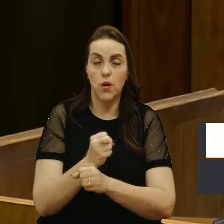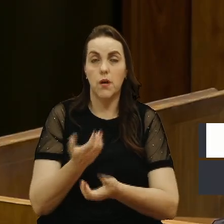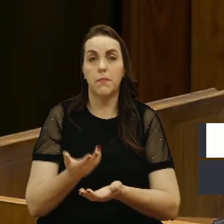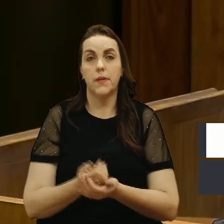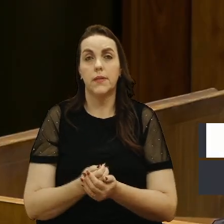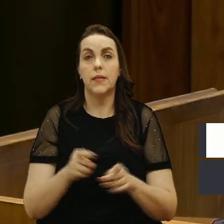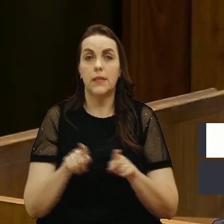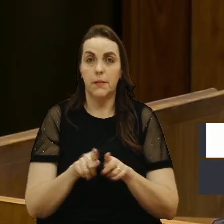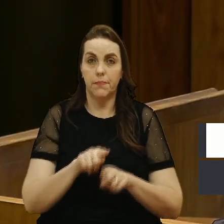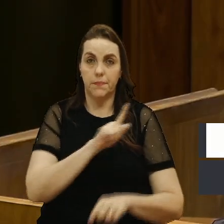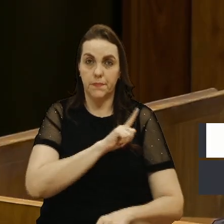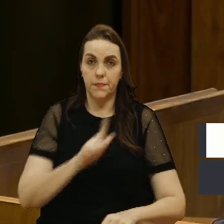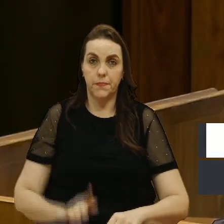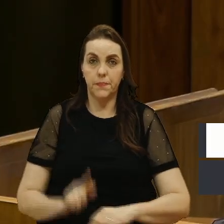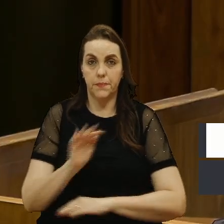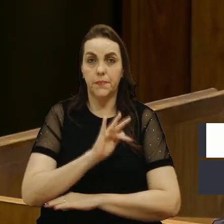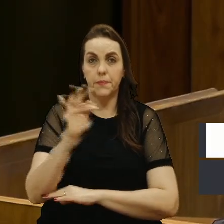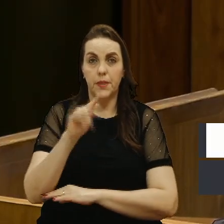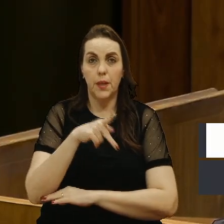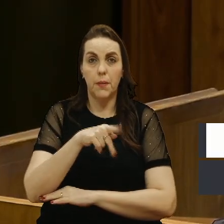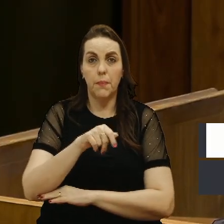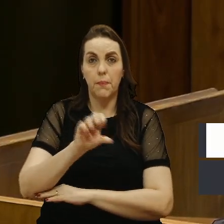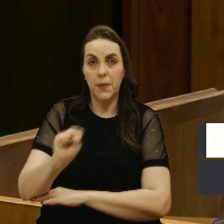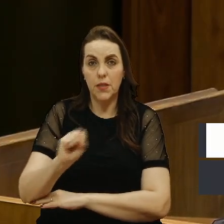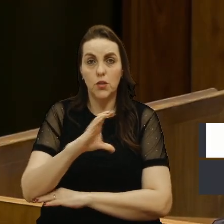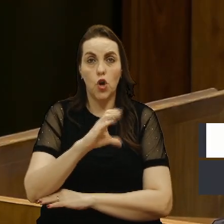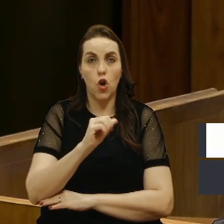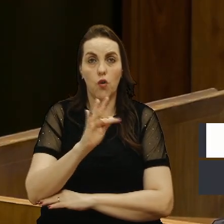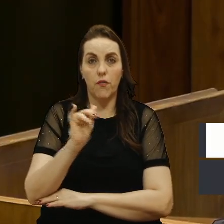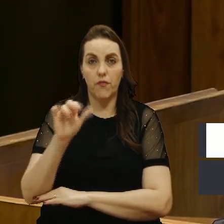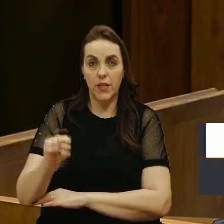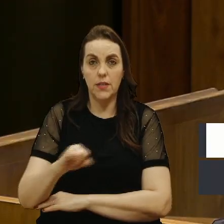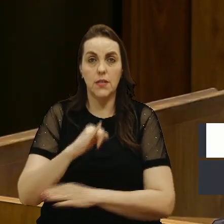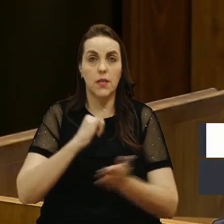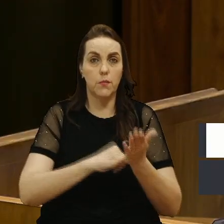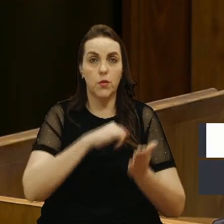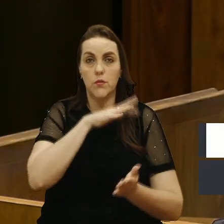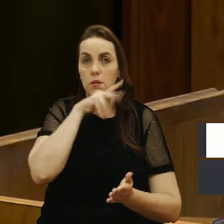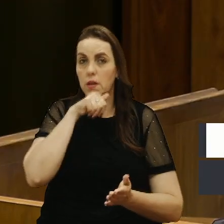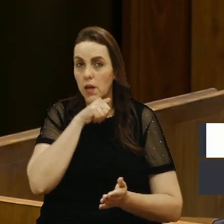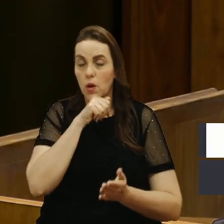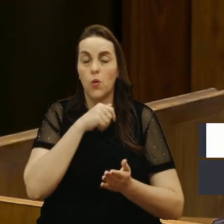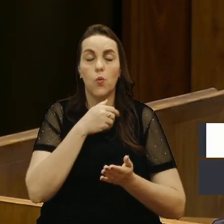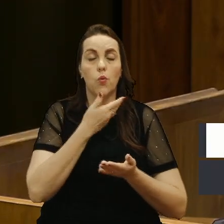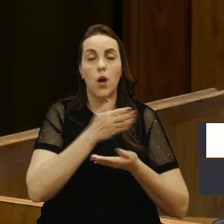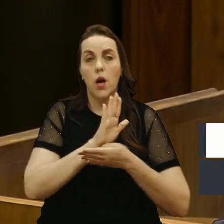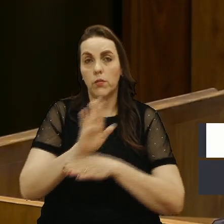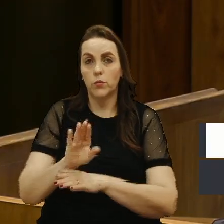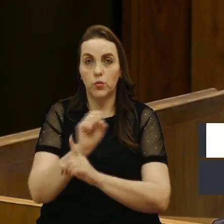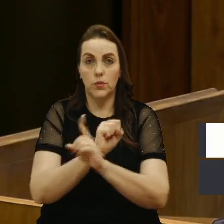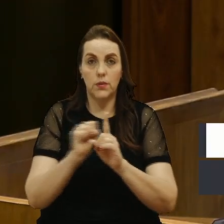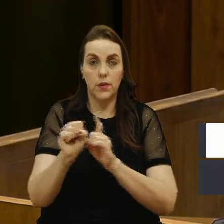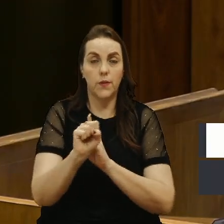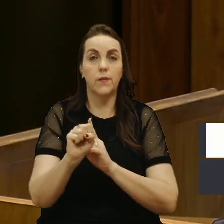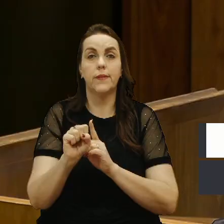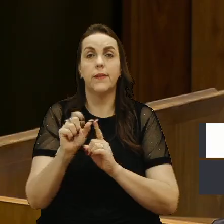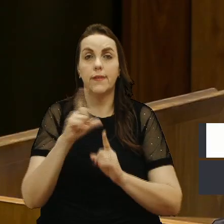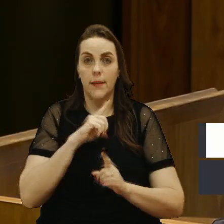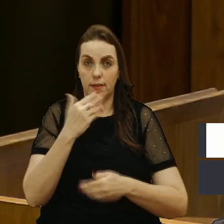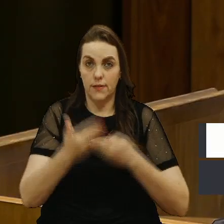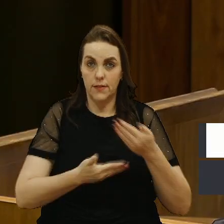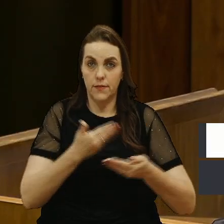também o governo federal por meio do PIS e COFINS, Imposto de Renda e Contribuição Social. Então, ao mesmo tempo em que ela presta um serviço público, ela também tem